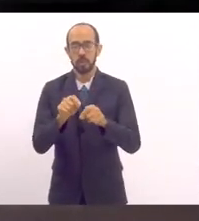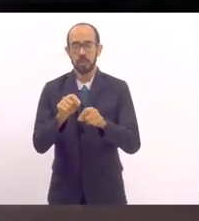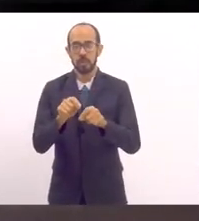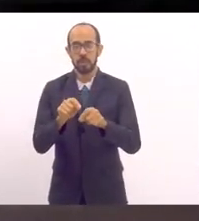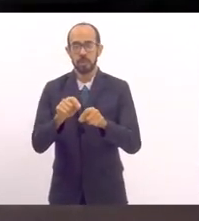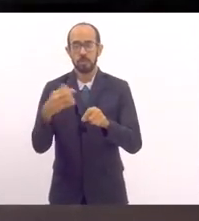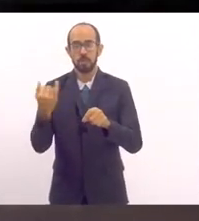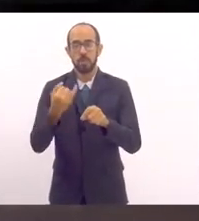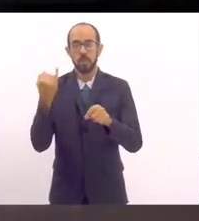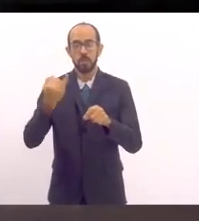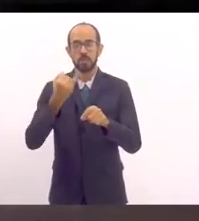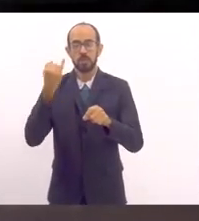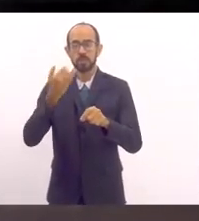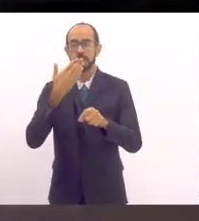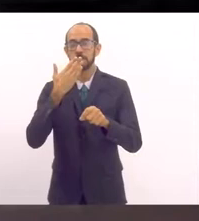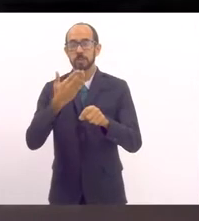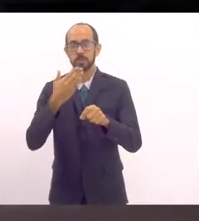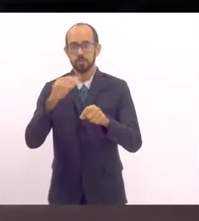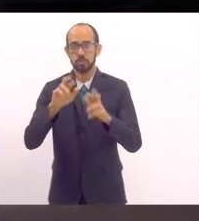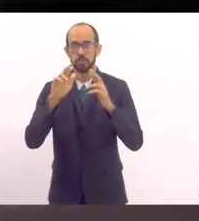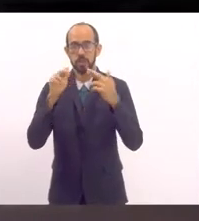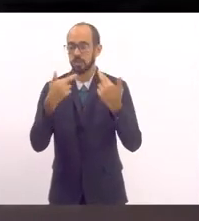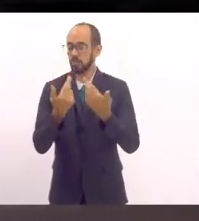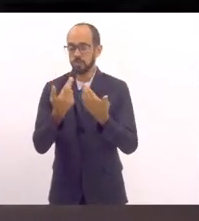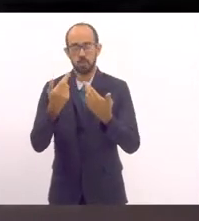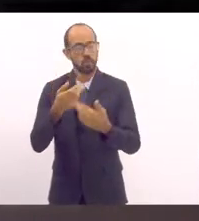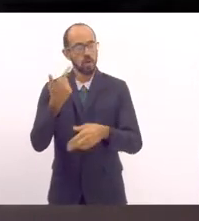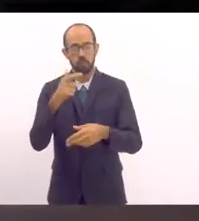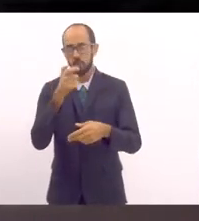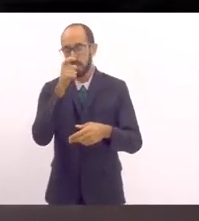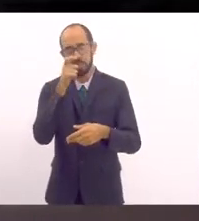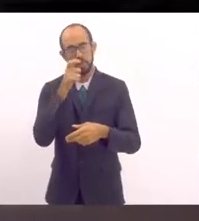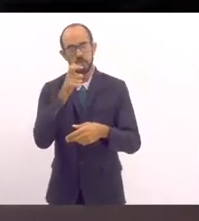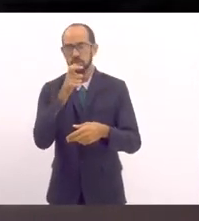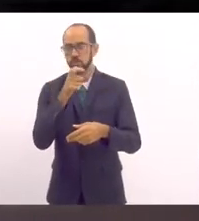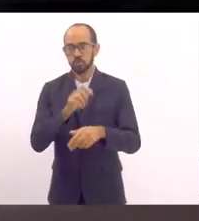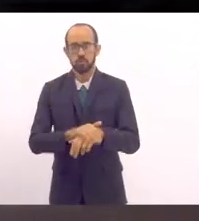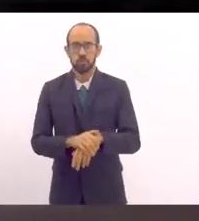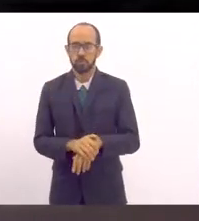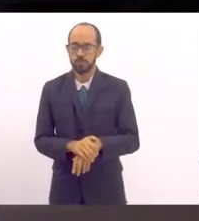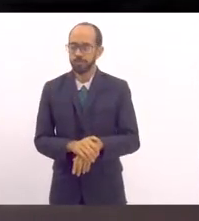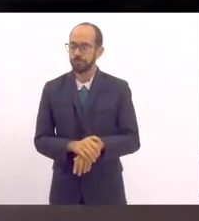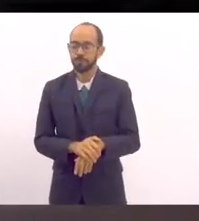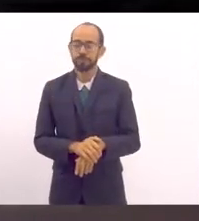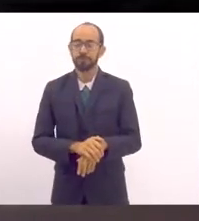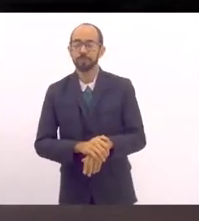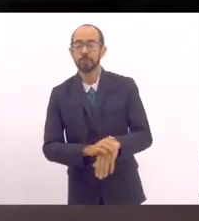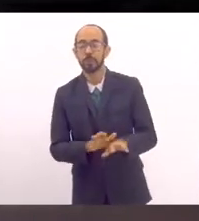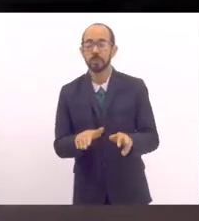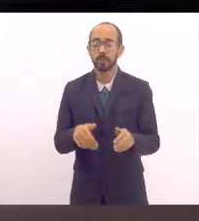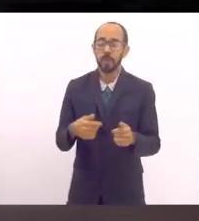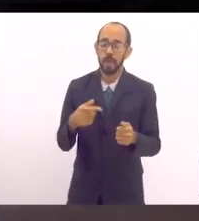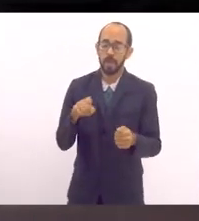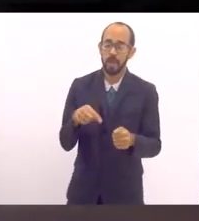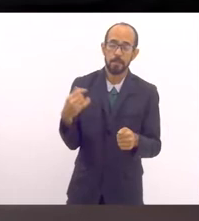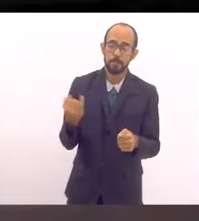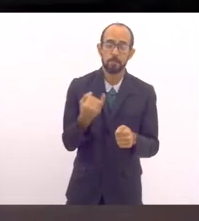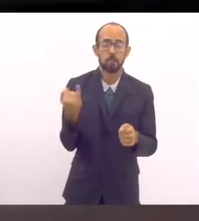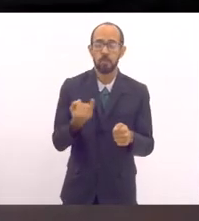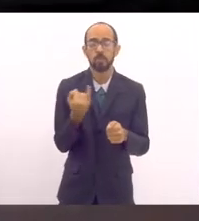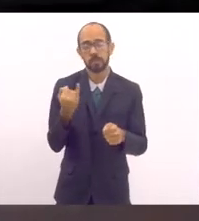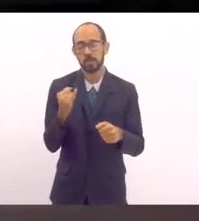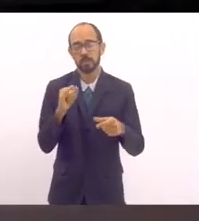naquela reunião não terem sido atendidos. Com base nisso e no fato de que se faz importante para